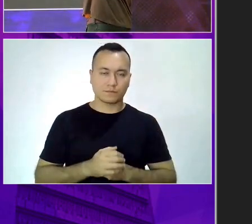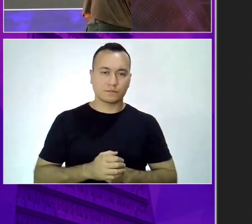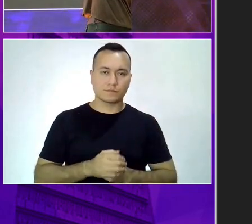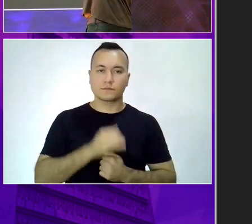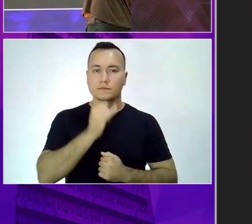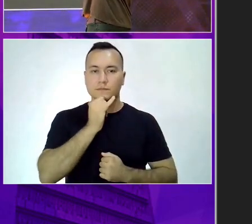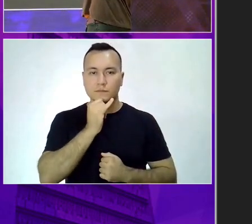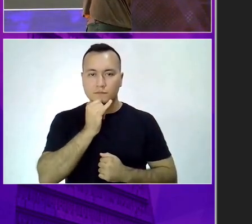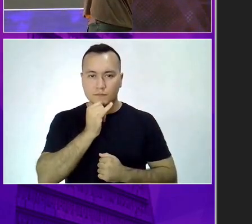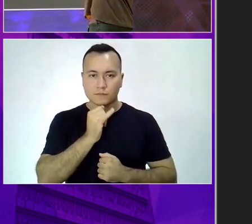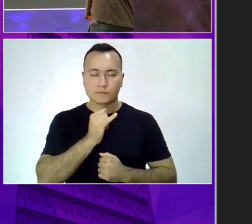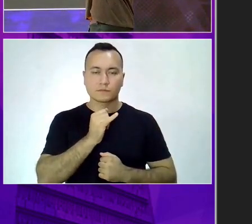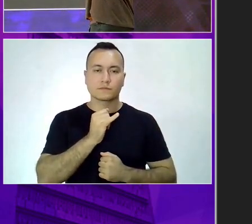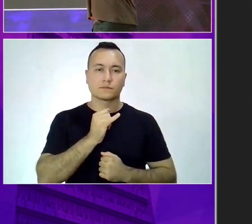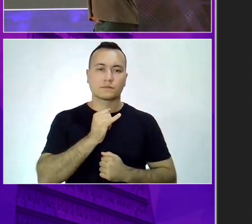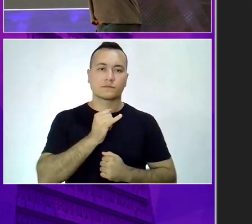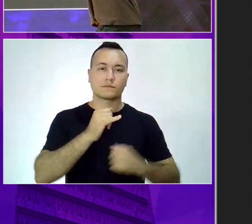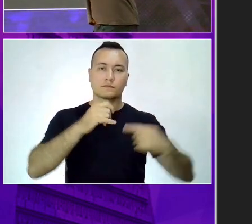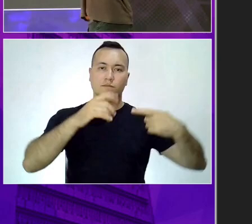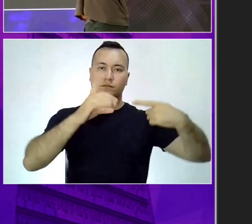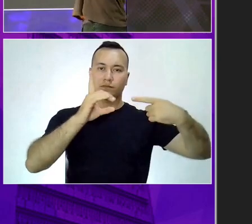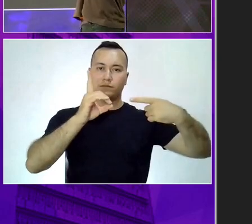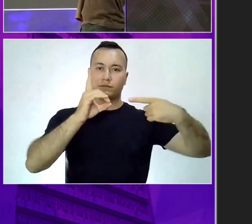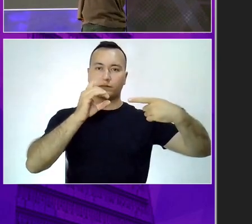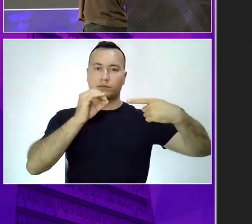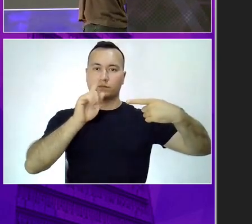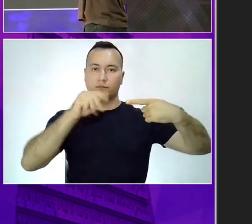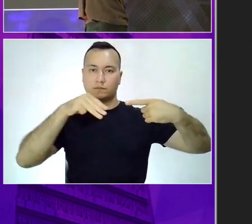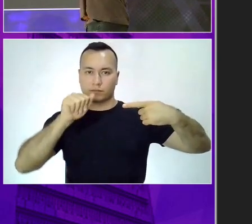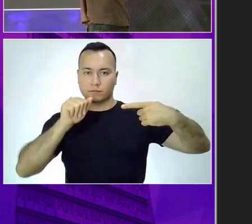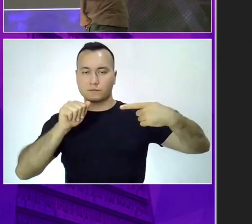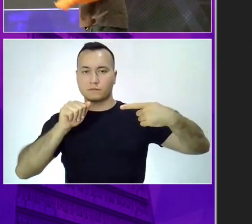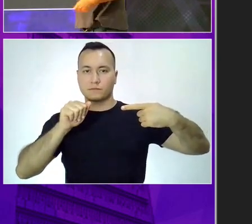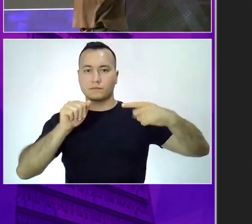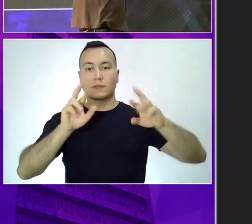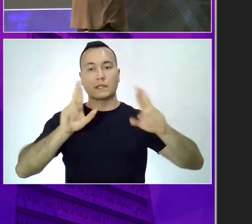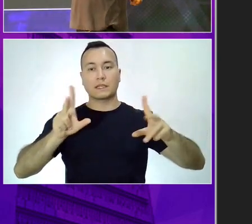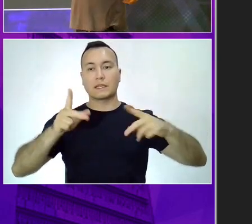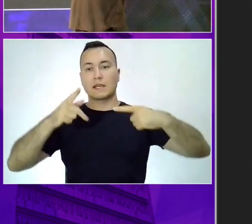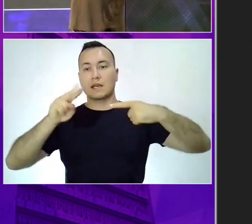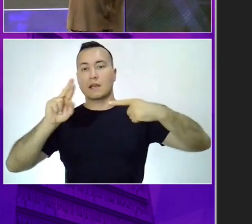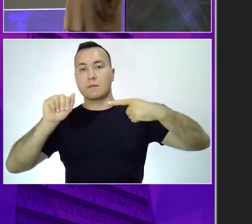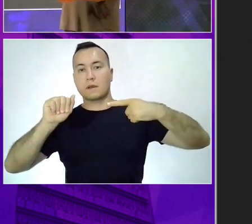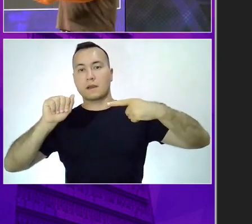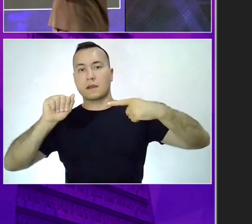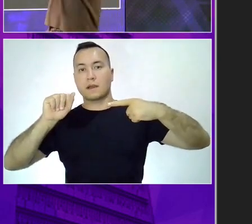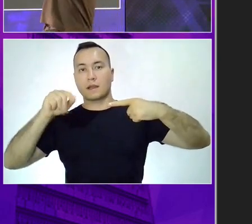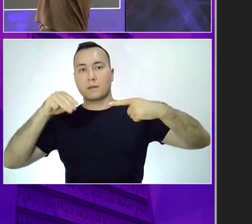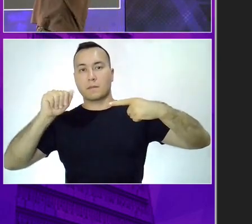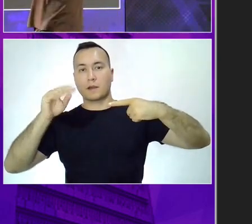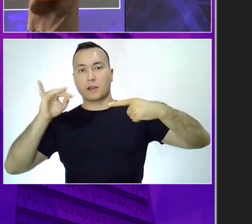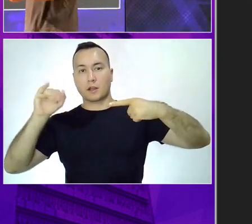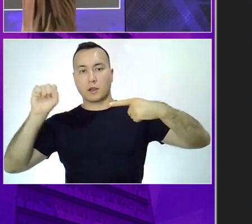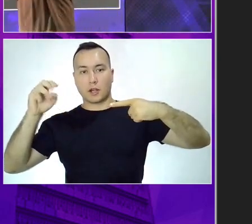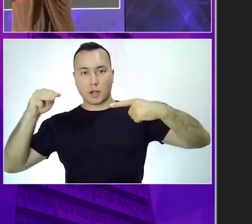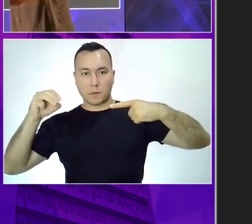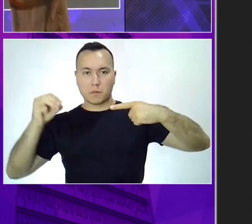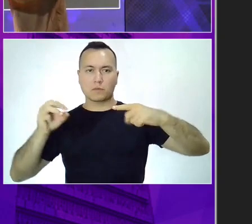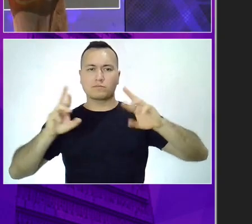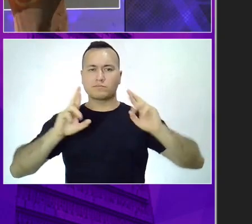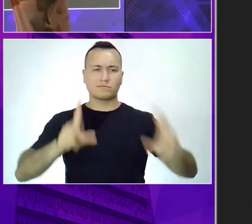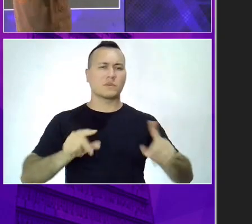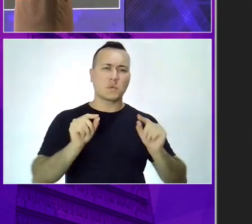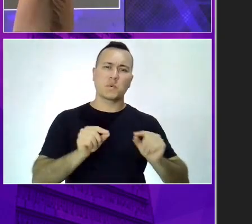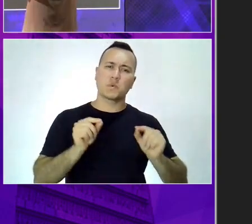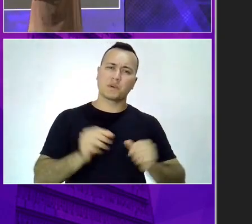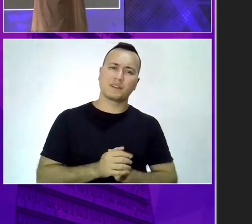reducionismo para holismo, de complicado para complexo, de coisas, departamentos, isso, aquilo, para processos, value streams,